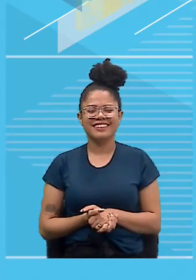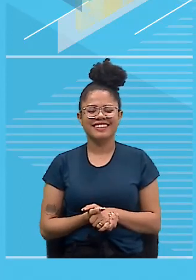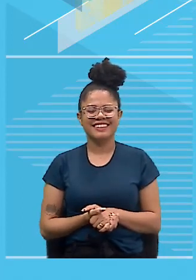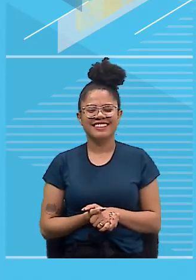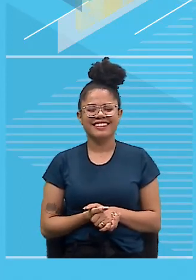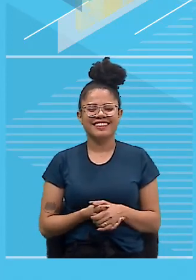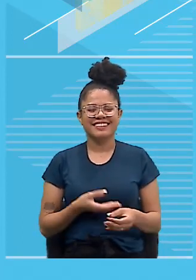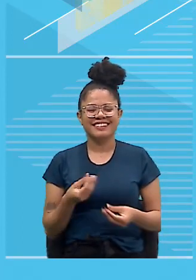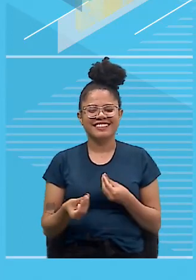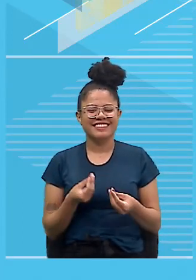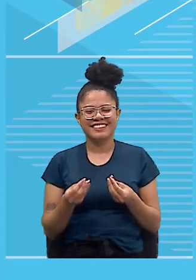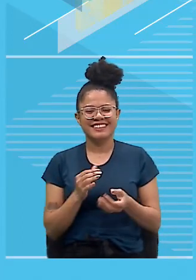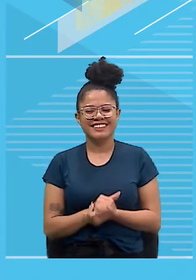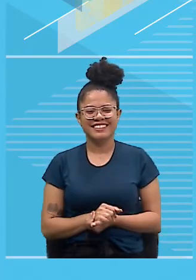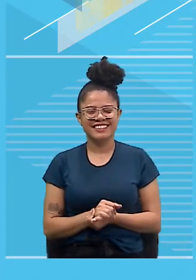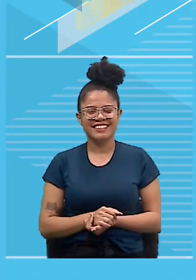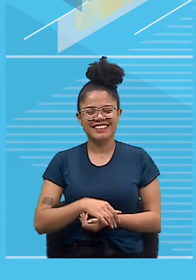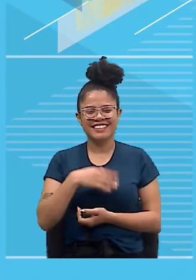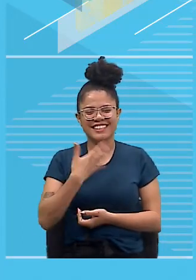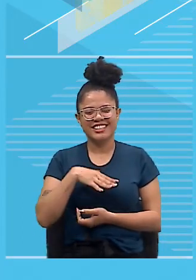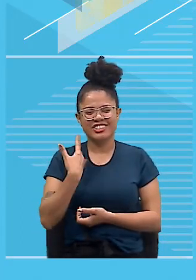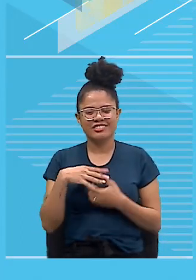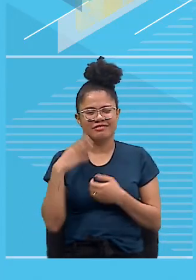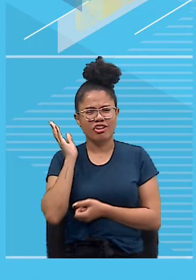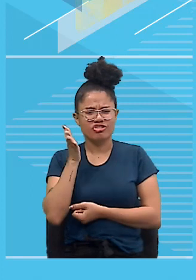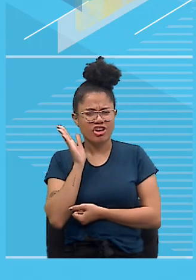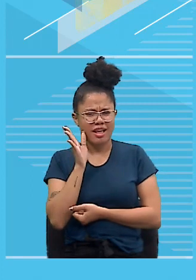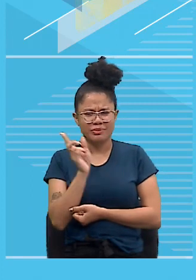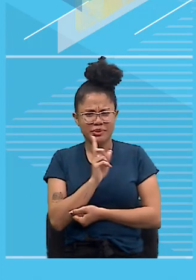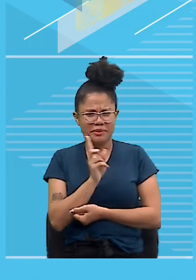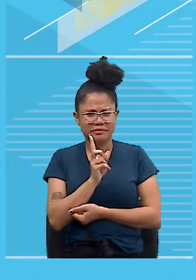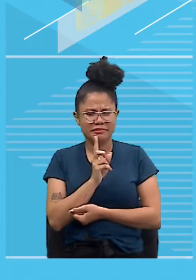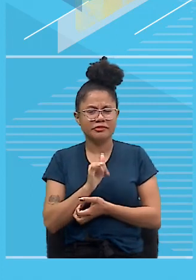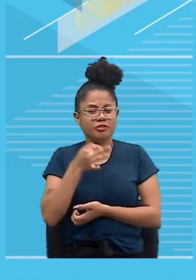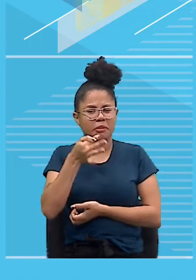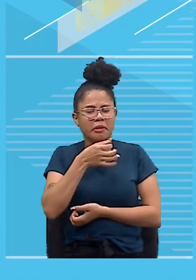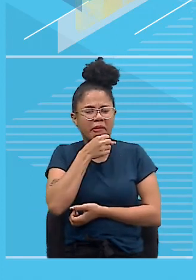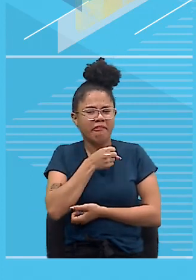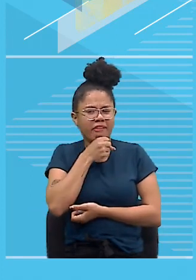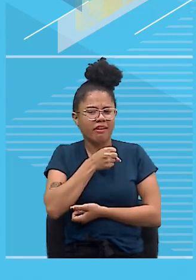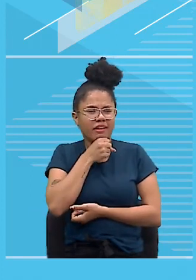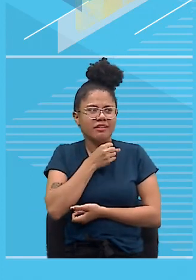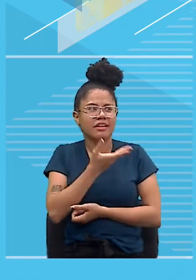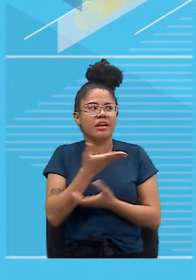acho que vou dar trabalho vou não acho que eu vou dar trabalho não galera para finalizar a África